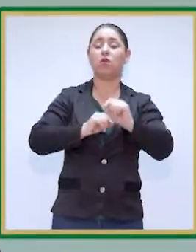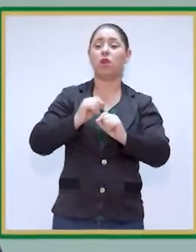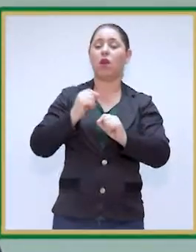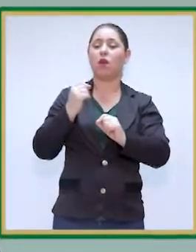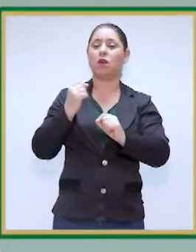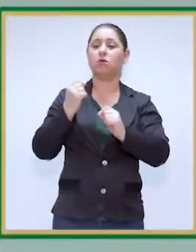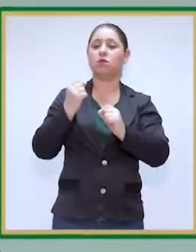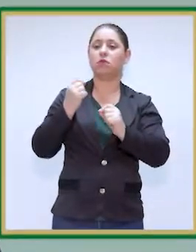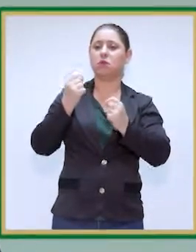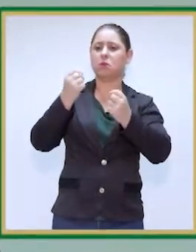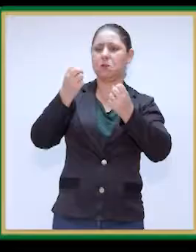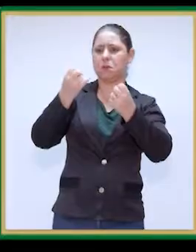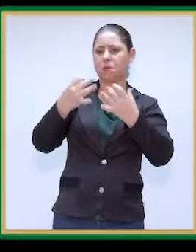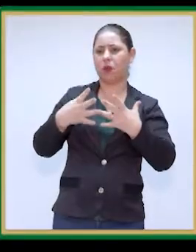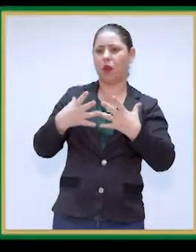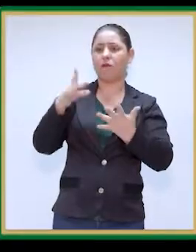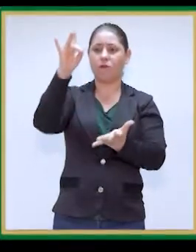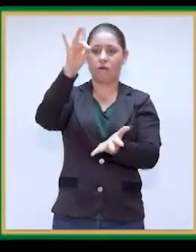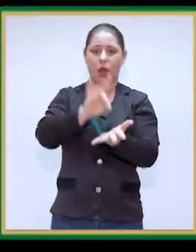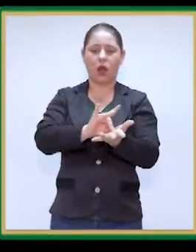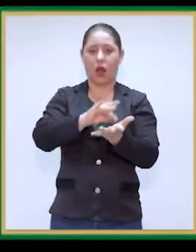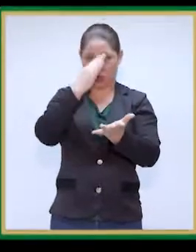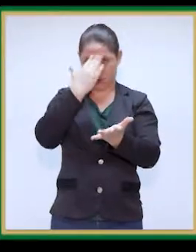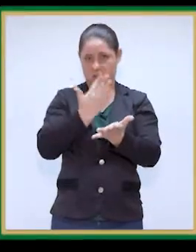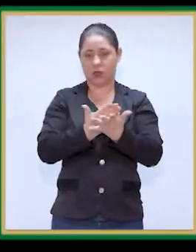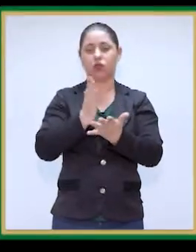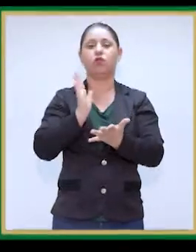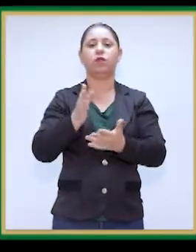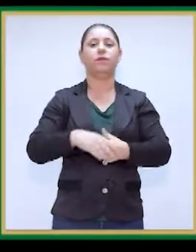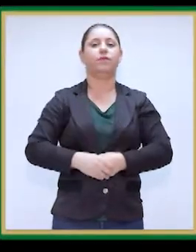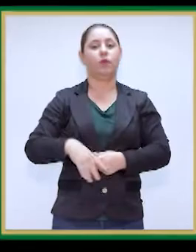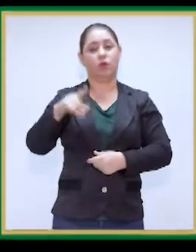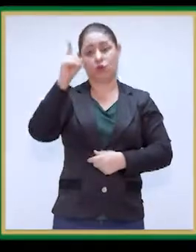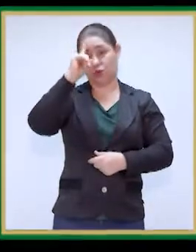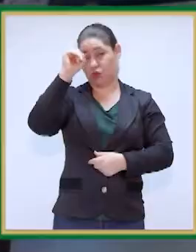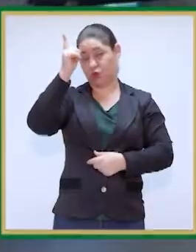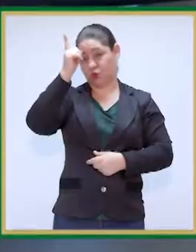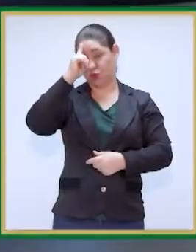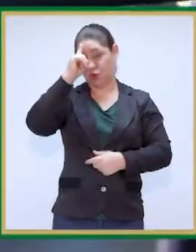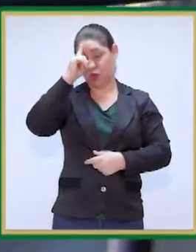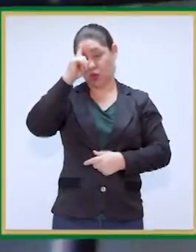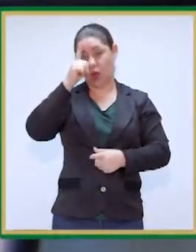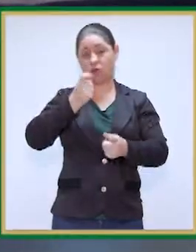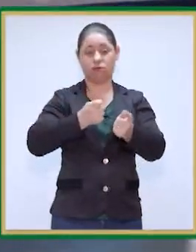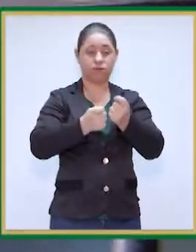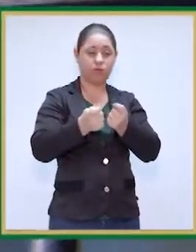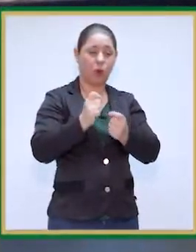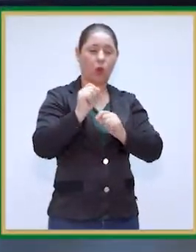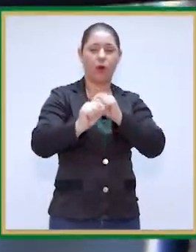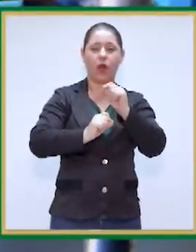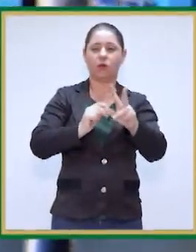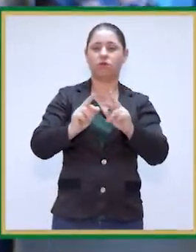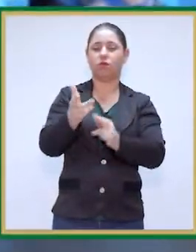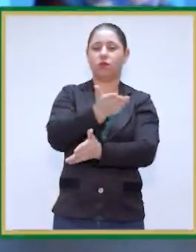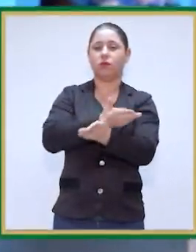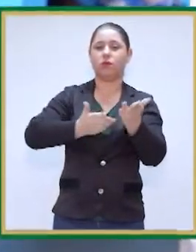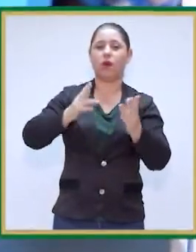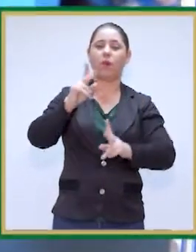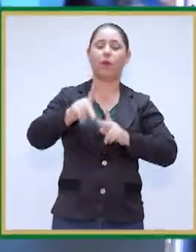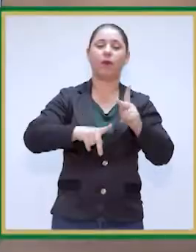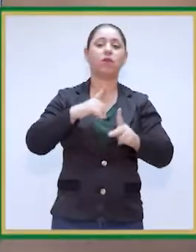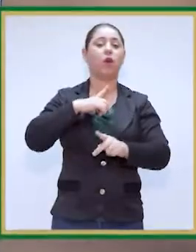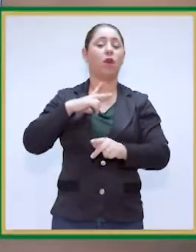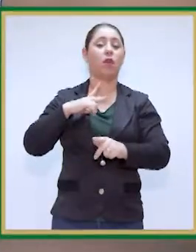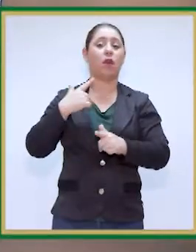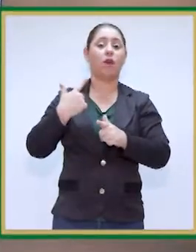verdade absoluta. Então faz parte do nosso dia a dia lidar com essa população que praticou atos classificados